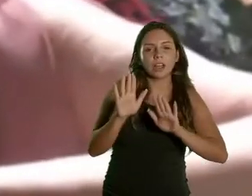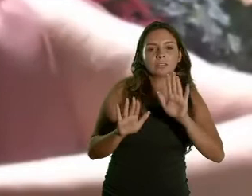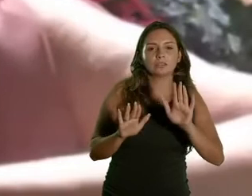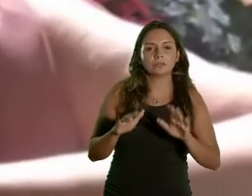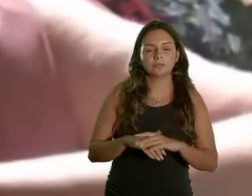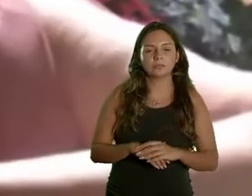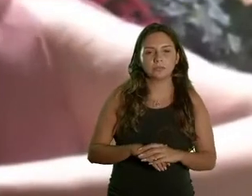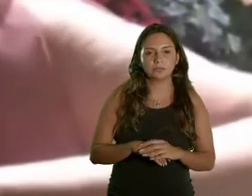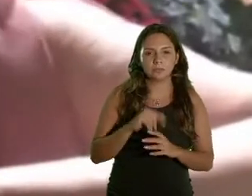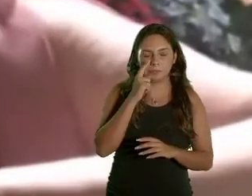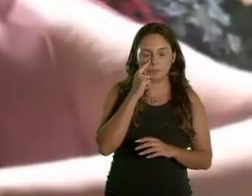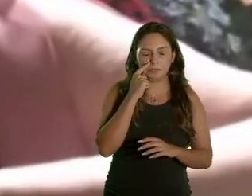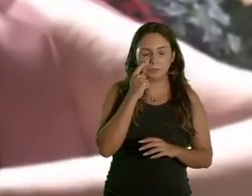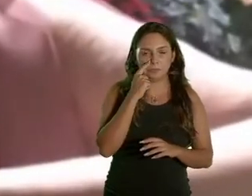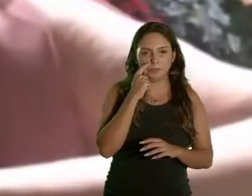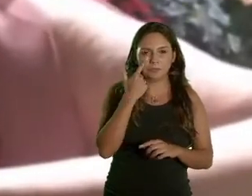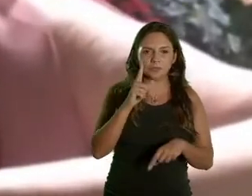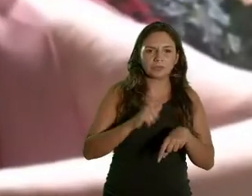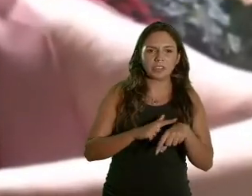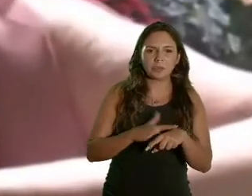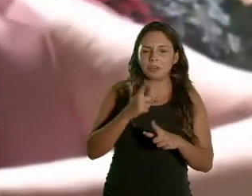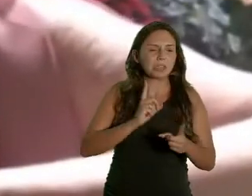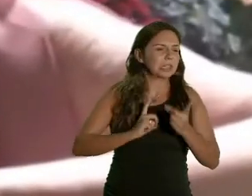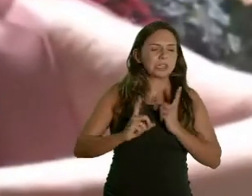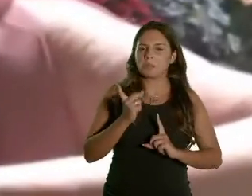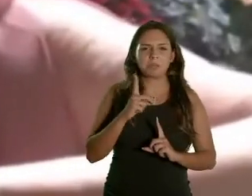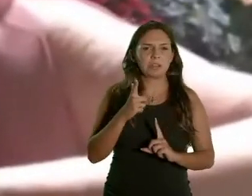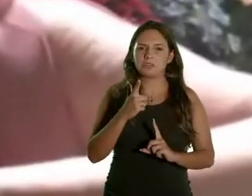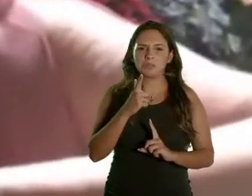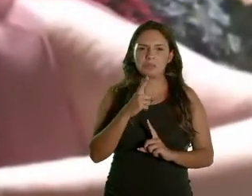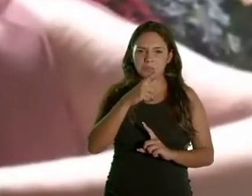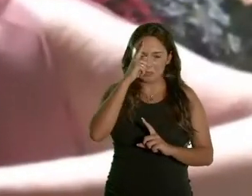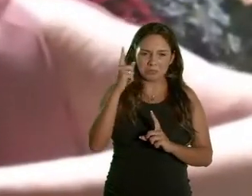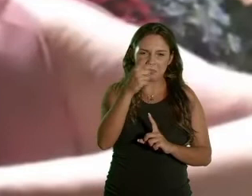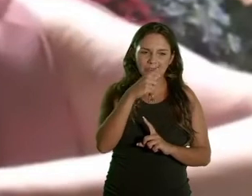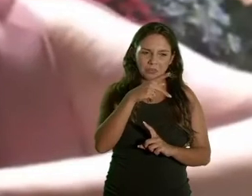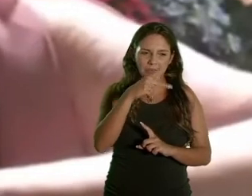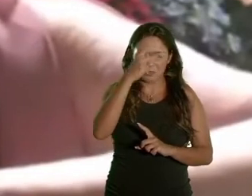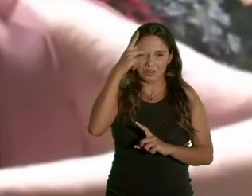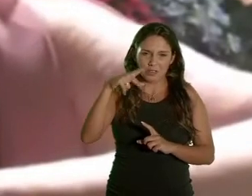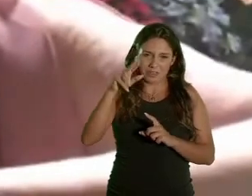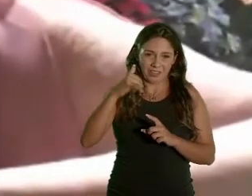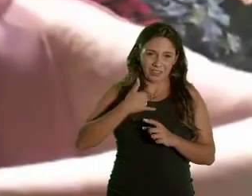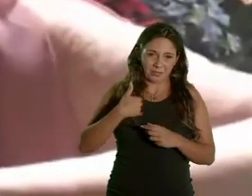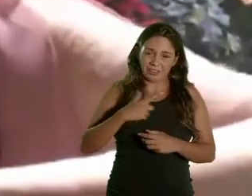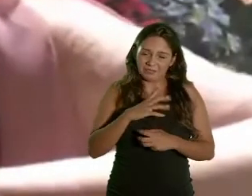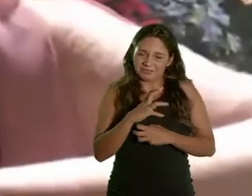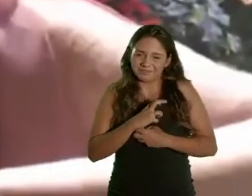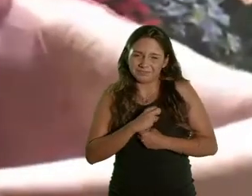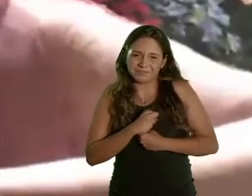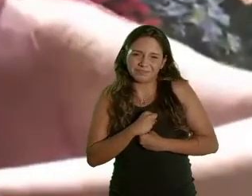não tive tempo de ficar deprimida. E quantas pessoas da minha idade estão deprimidas,